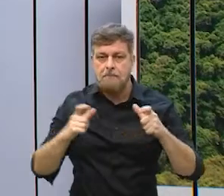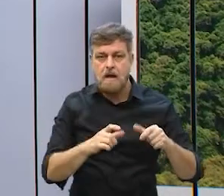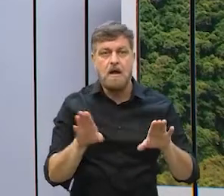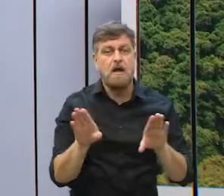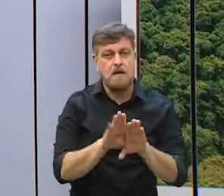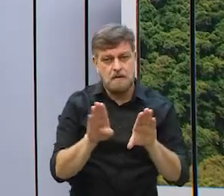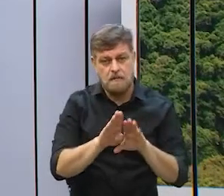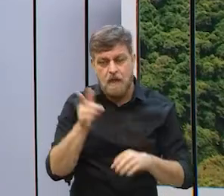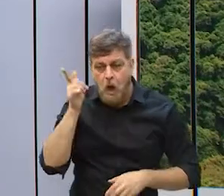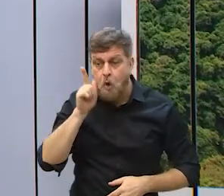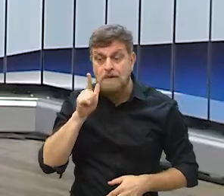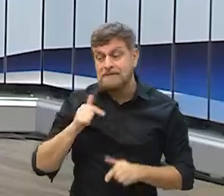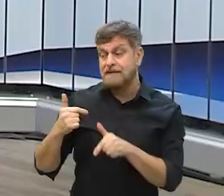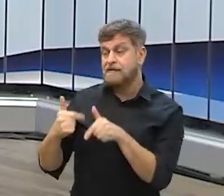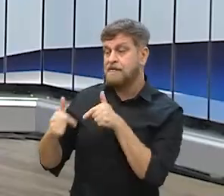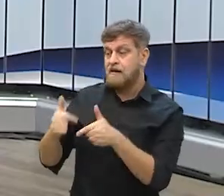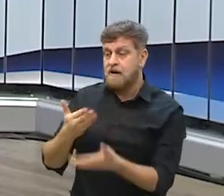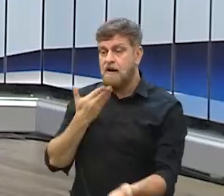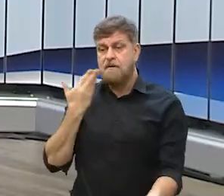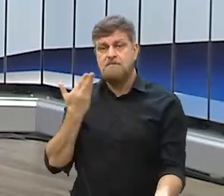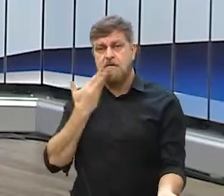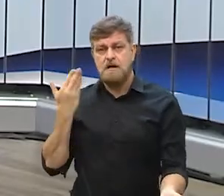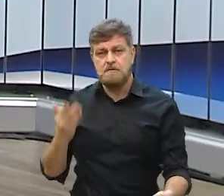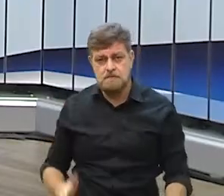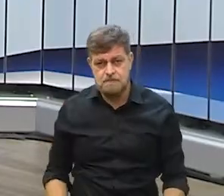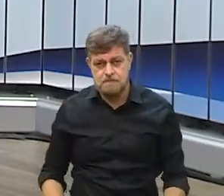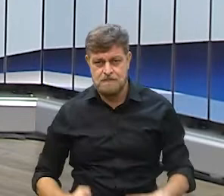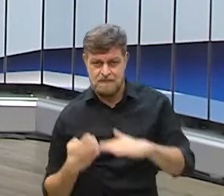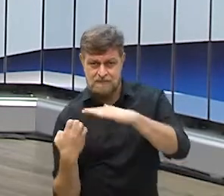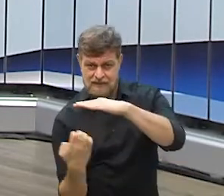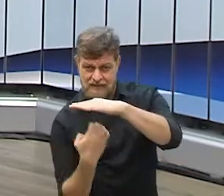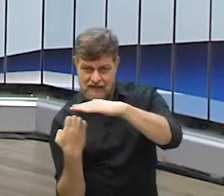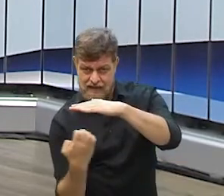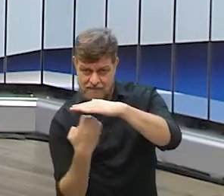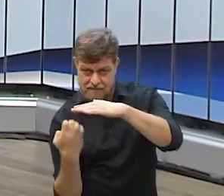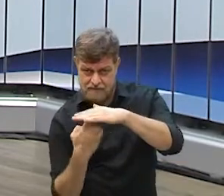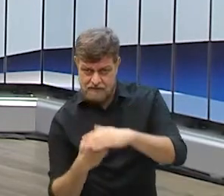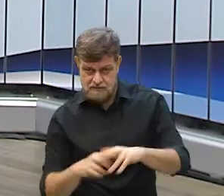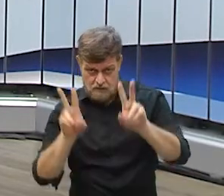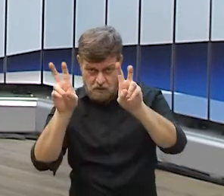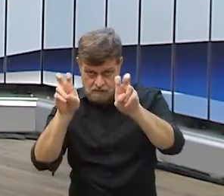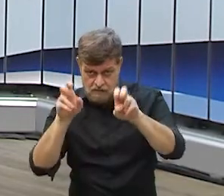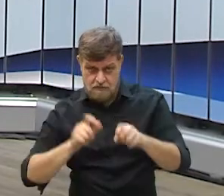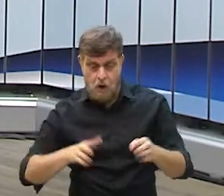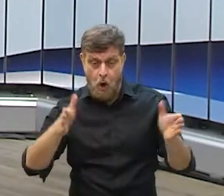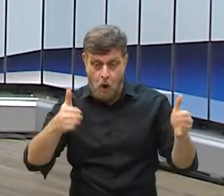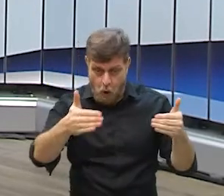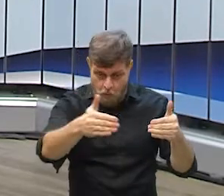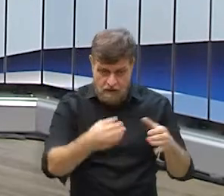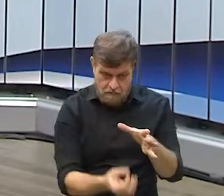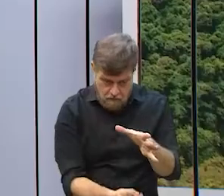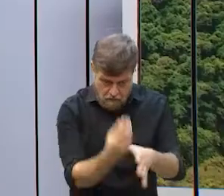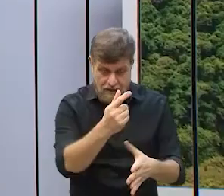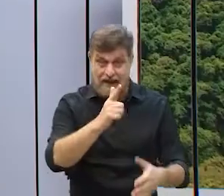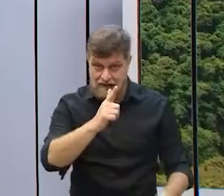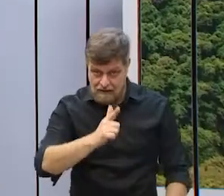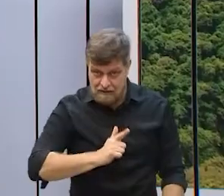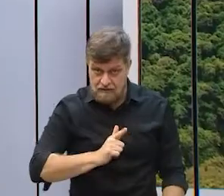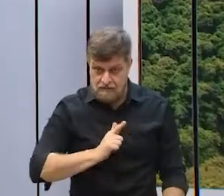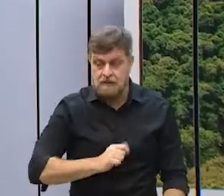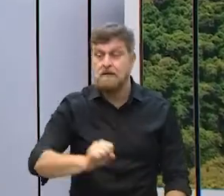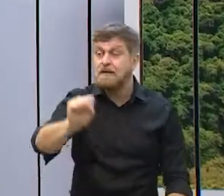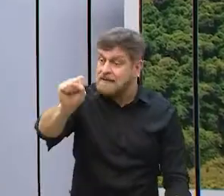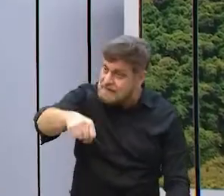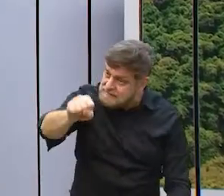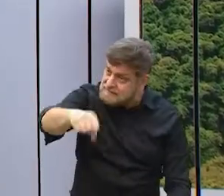inclusive de emprego. Quando o senhor fala sobre essas empresas, há espaço para elas se instalarem no distrito? Exatamente.